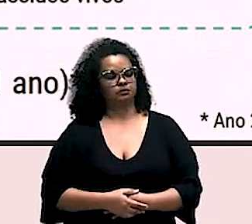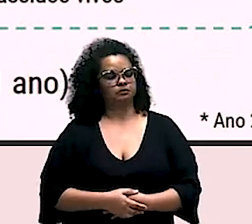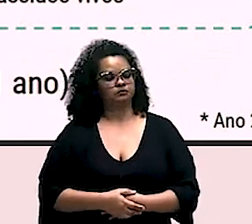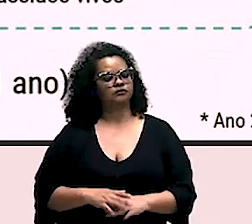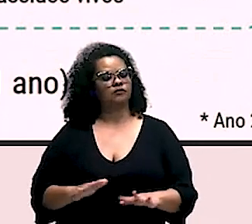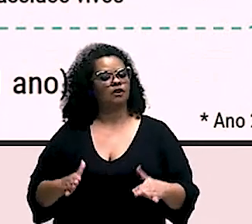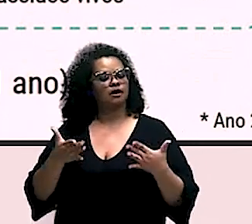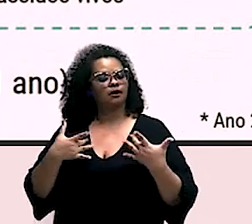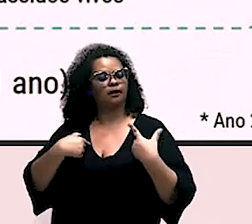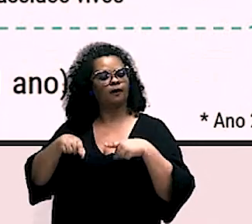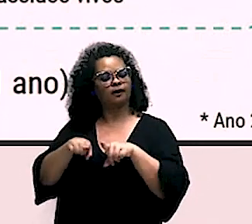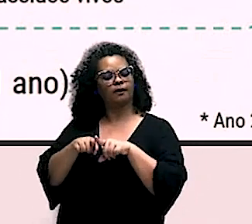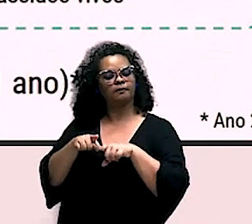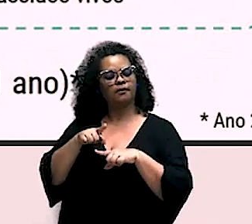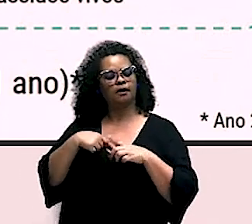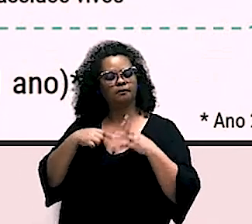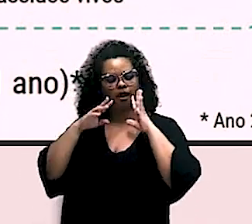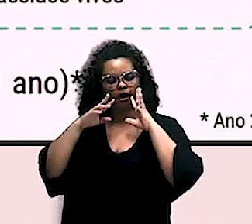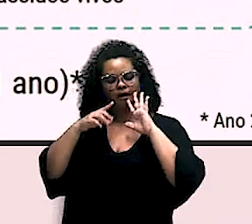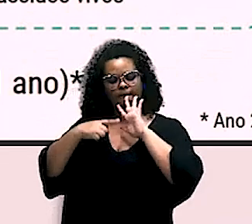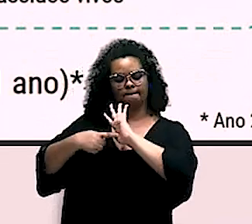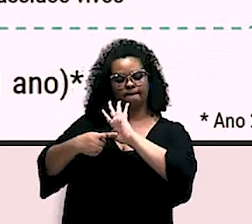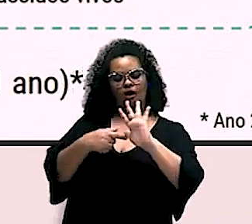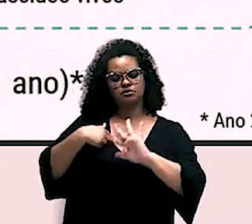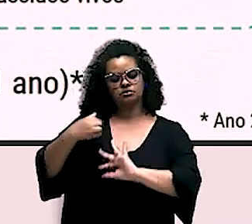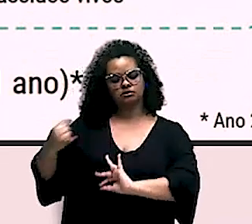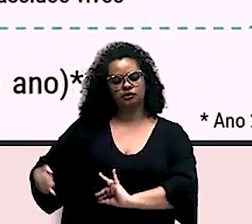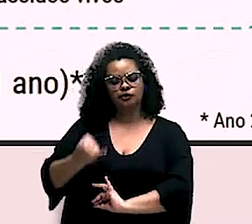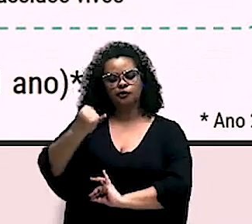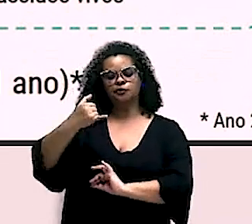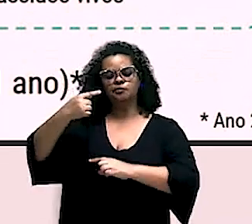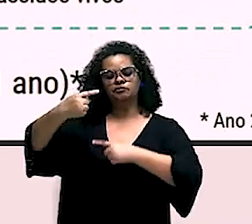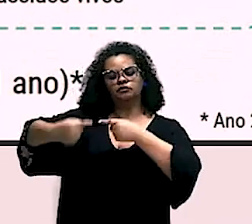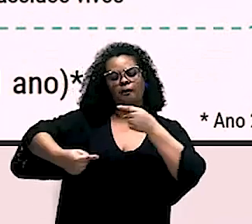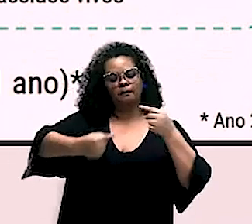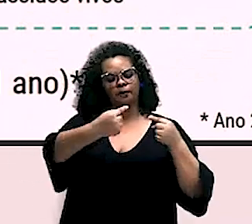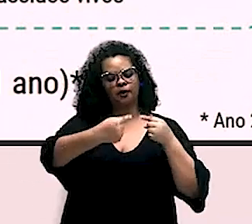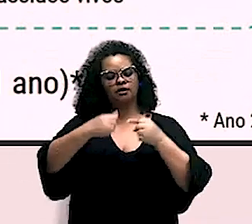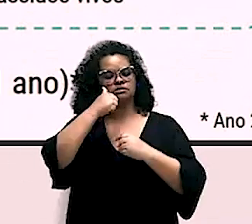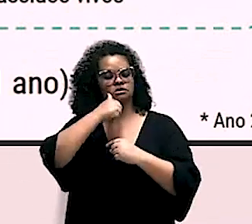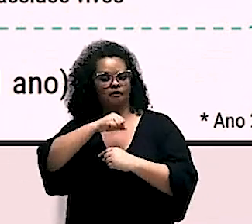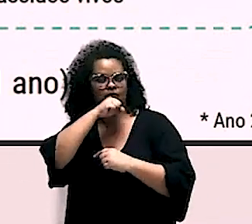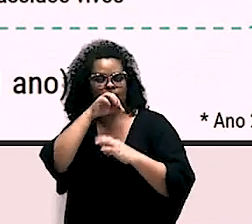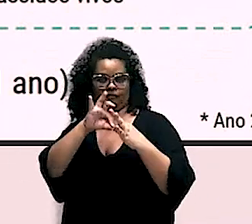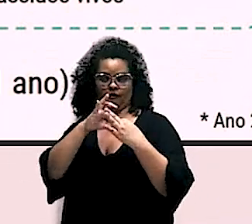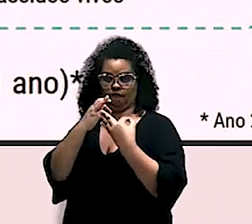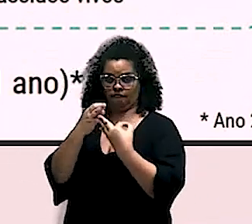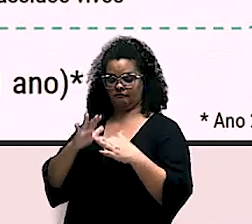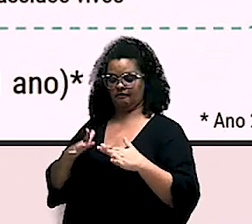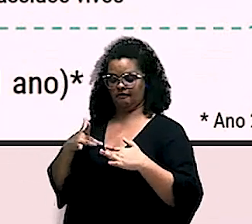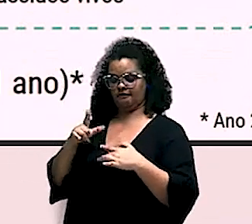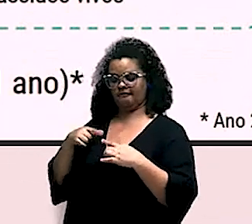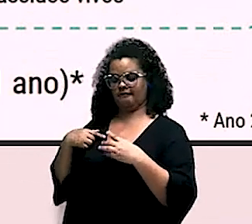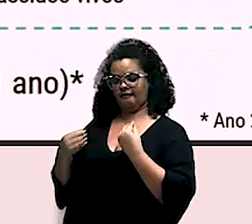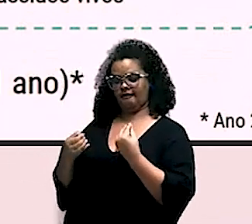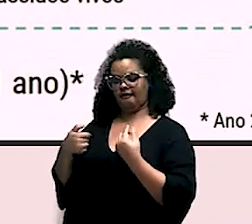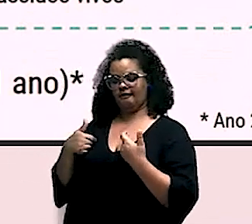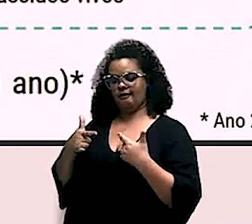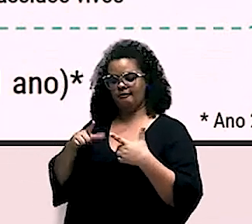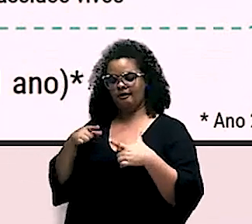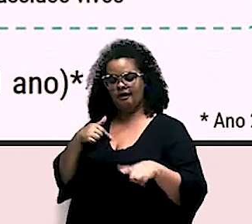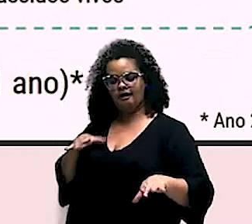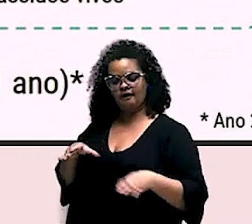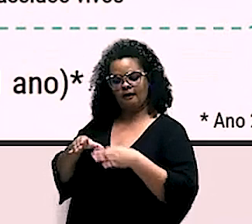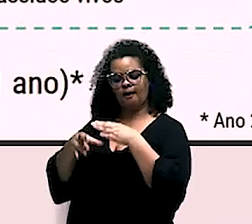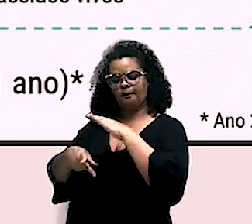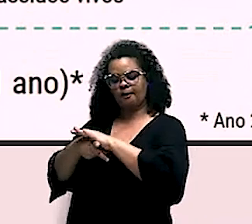para demonstrar a importância da política de atenção materno-infantil, basta dizer que é uma das redes prioritárias